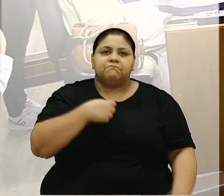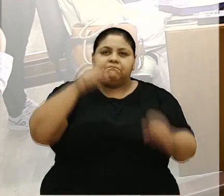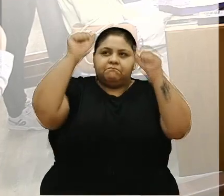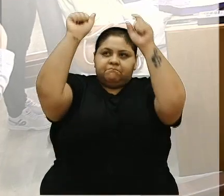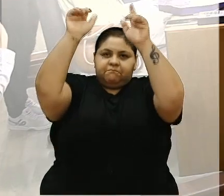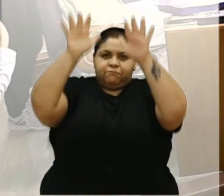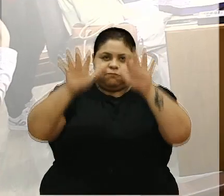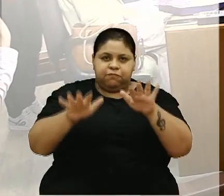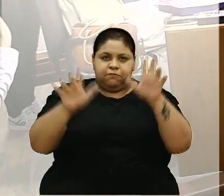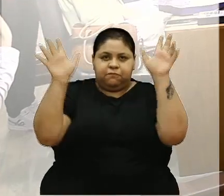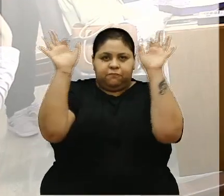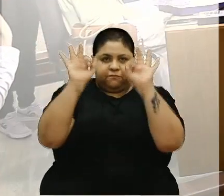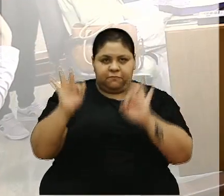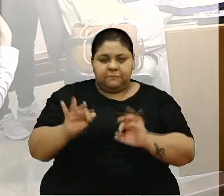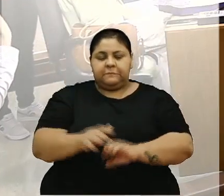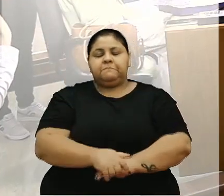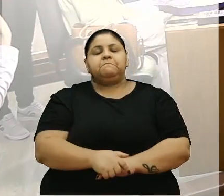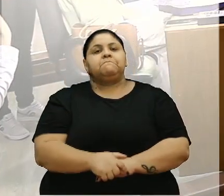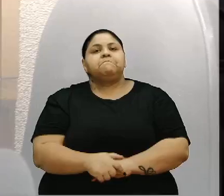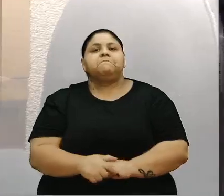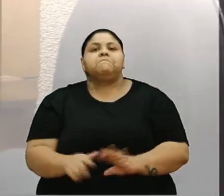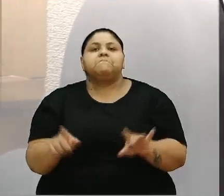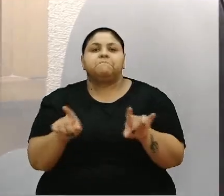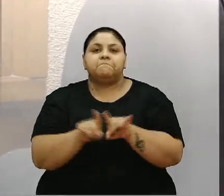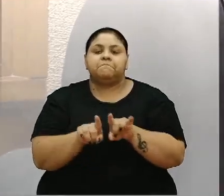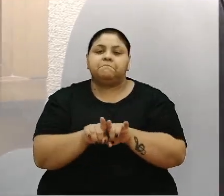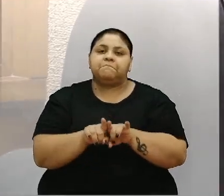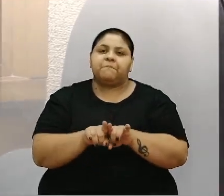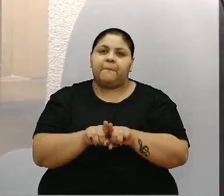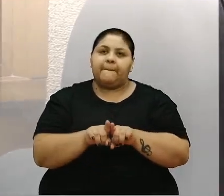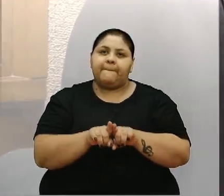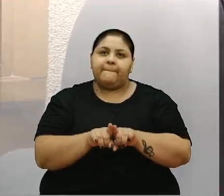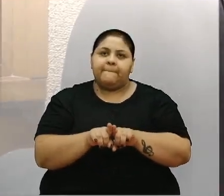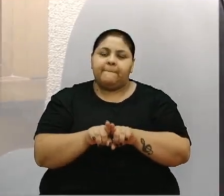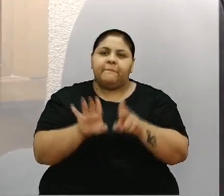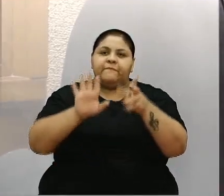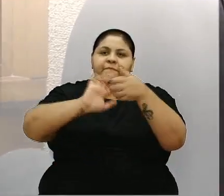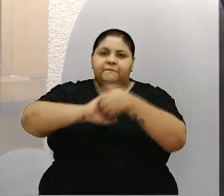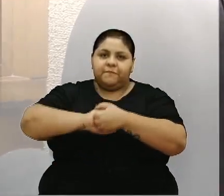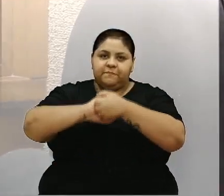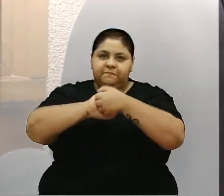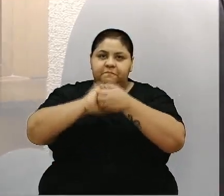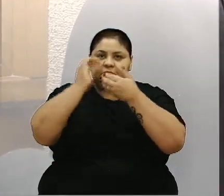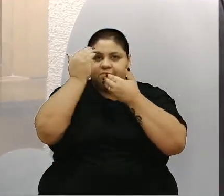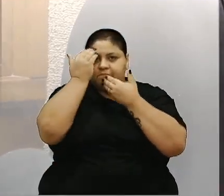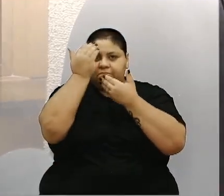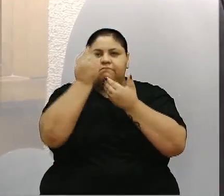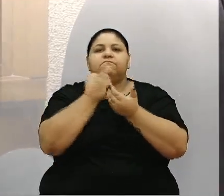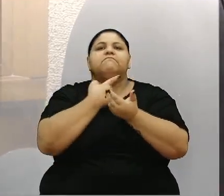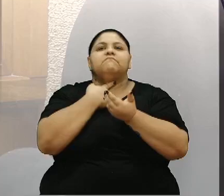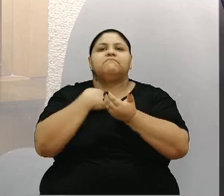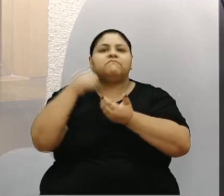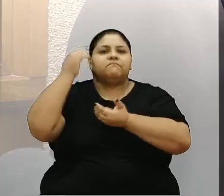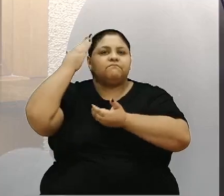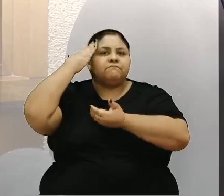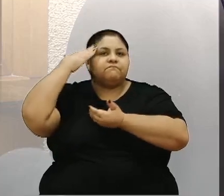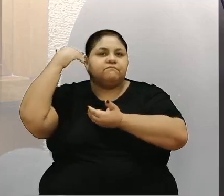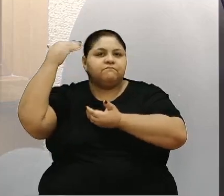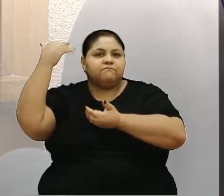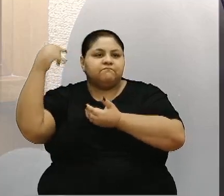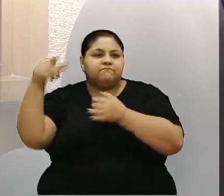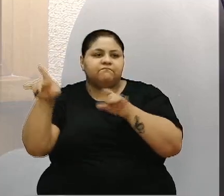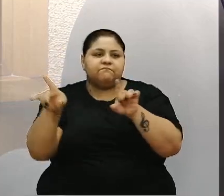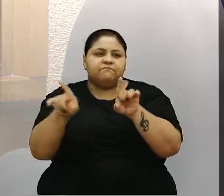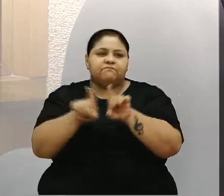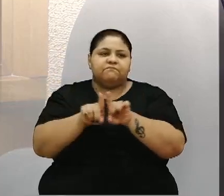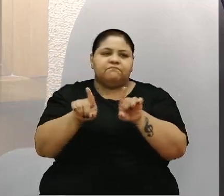e felicidades. E também queria aqui cumprimentar, agradecer e desejar sucesso à